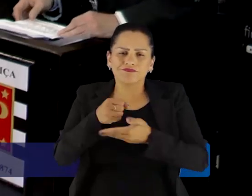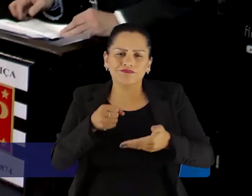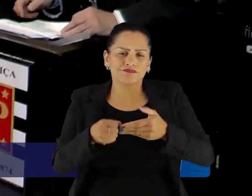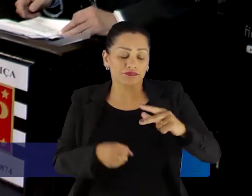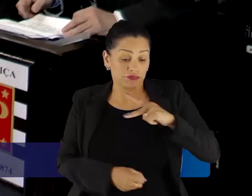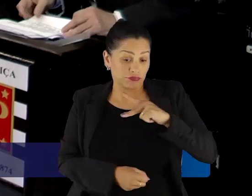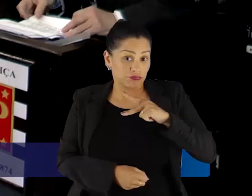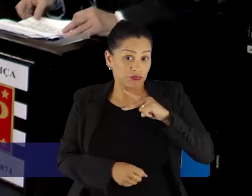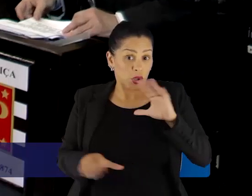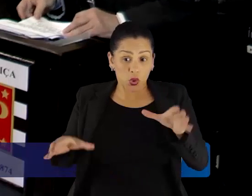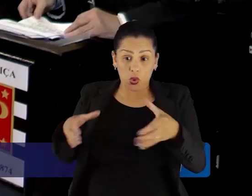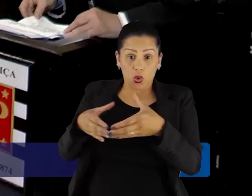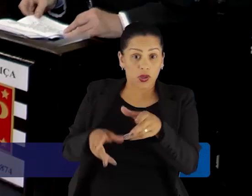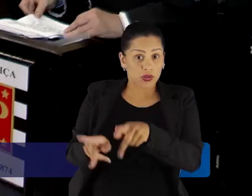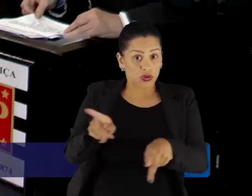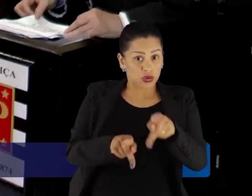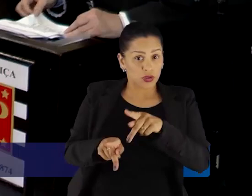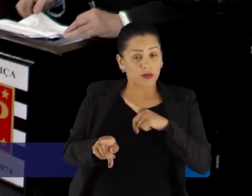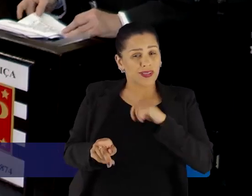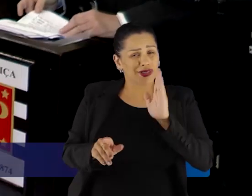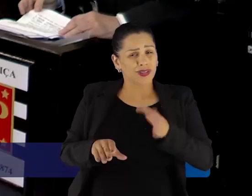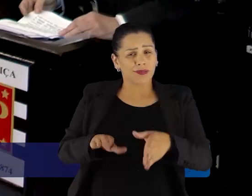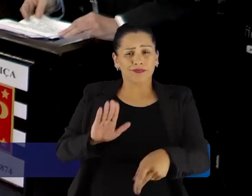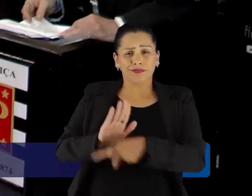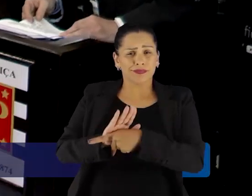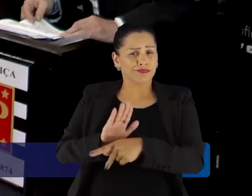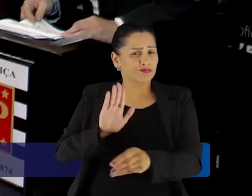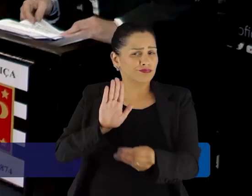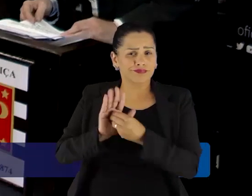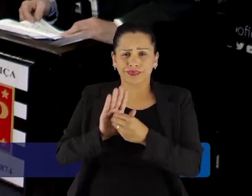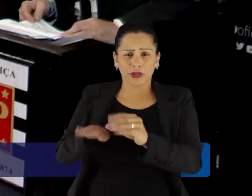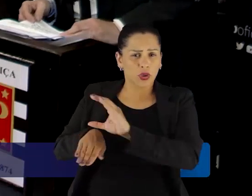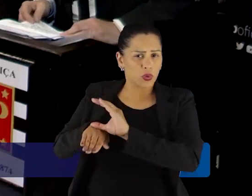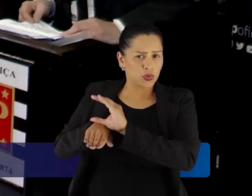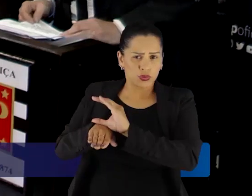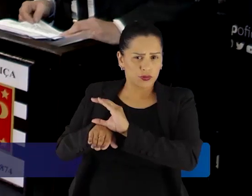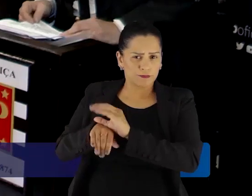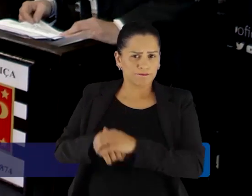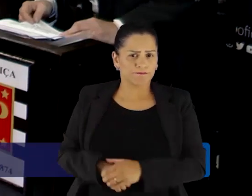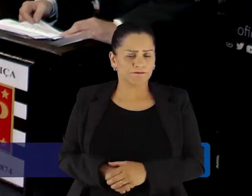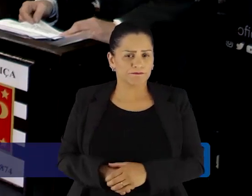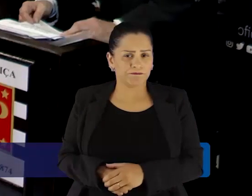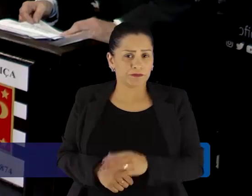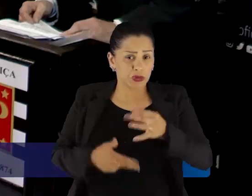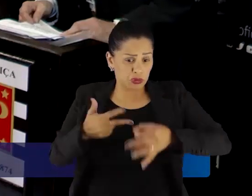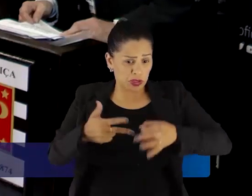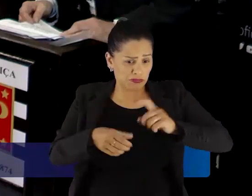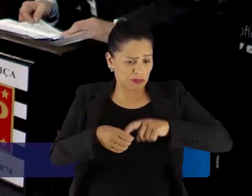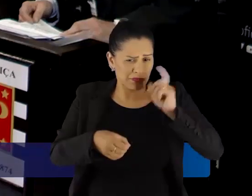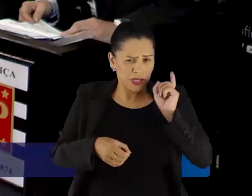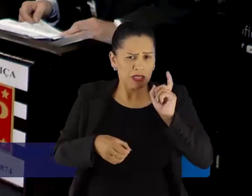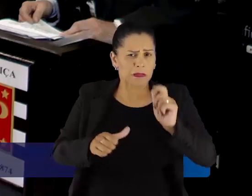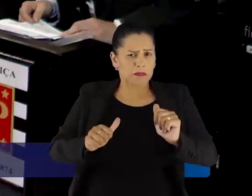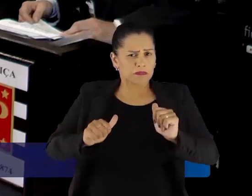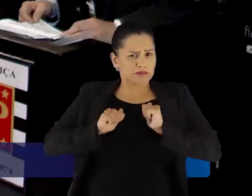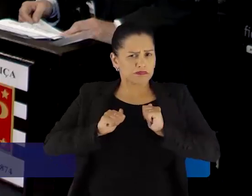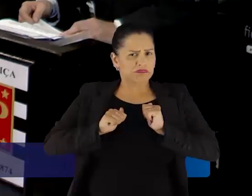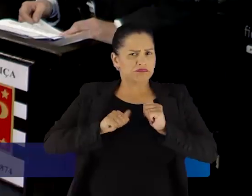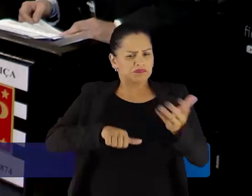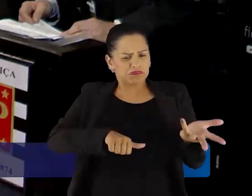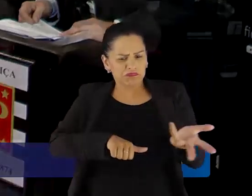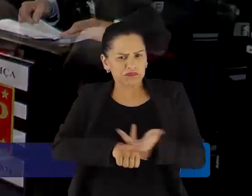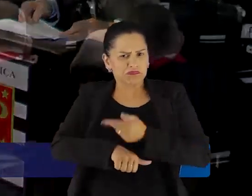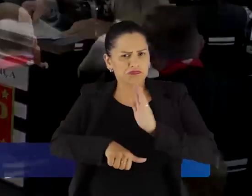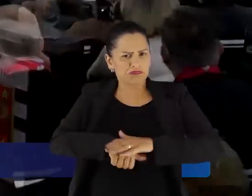coletivos e coletivos consagrados em nossa Constituição sem um poder judiciário independente e isento e